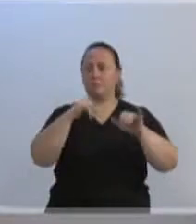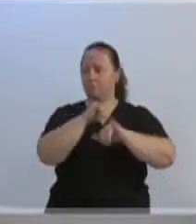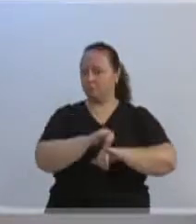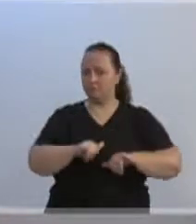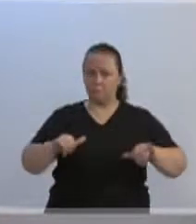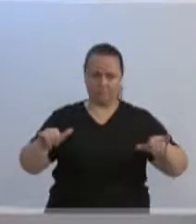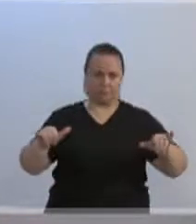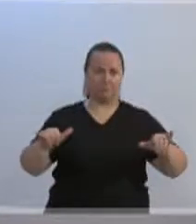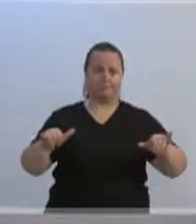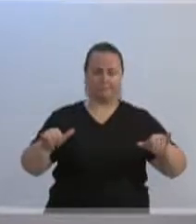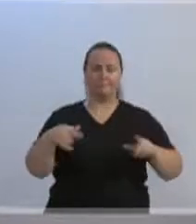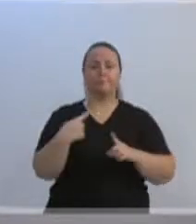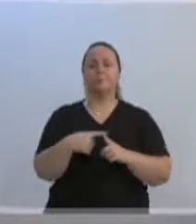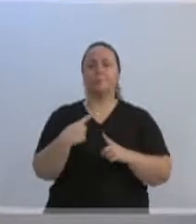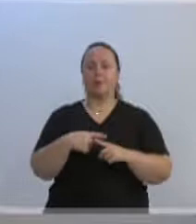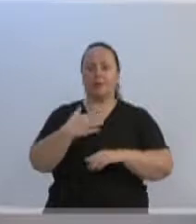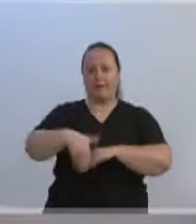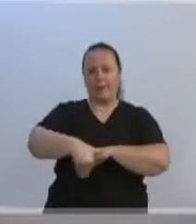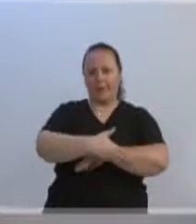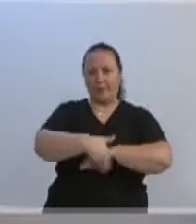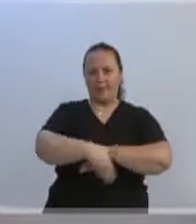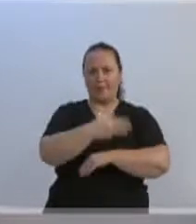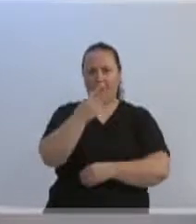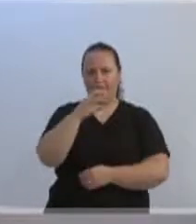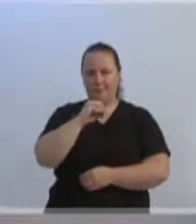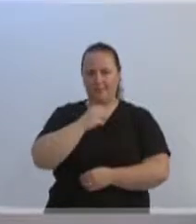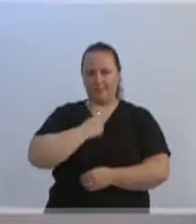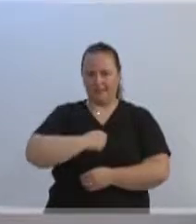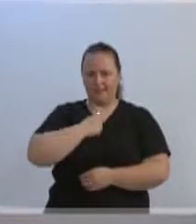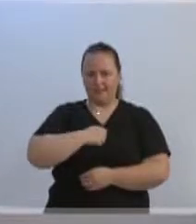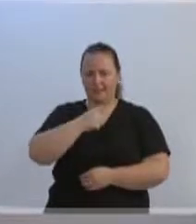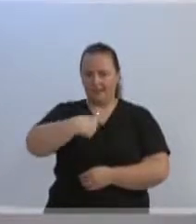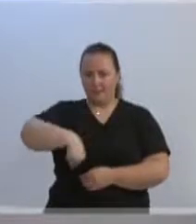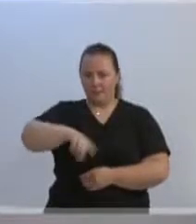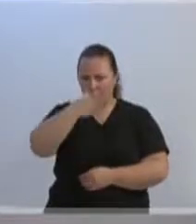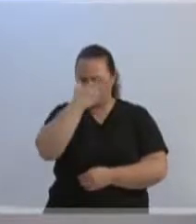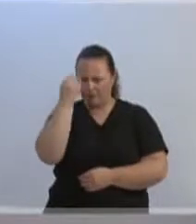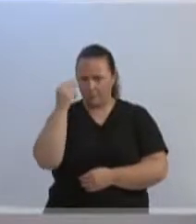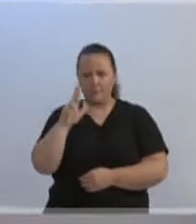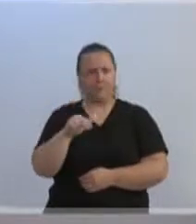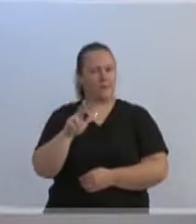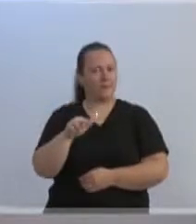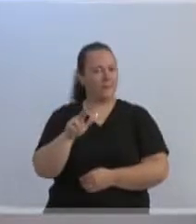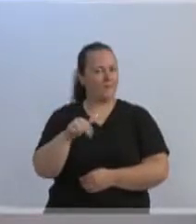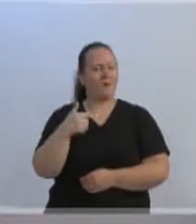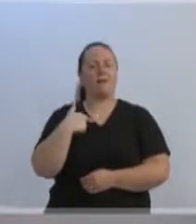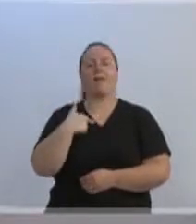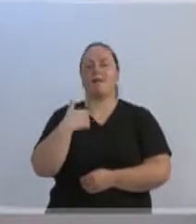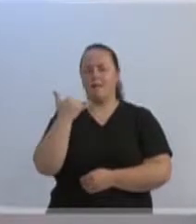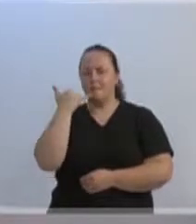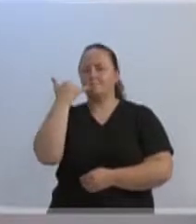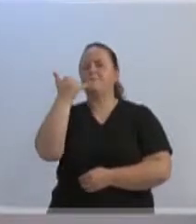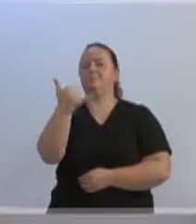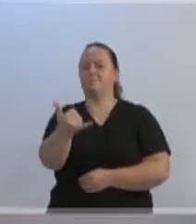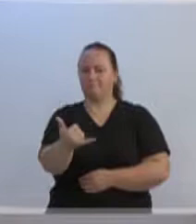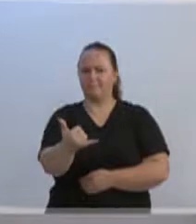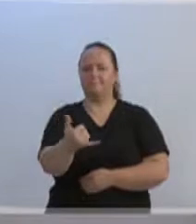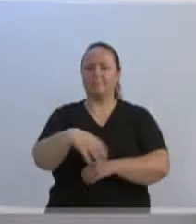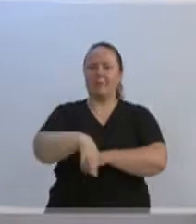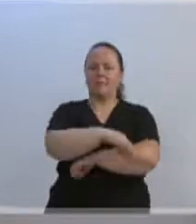comunidade além da rua 30 de agosto que nós não esquecemos hoje mesmo estive fiz contato com o engenheiro da prefeitura